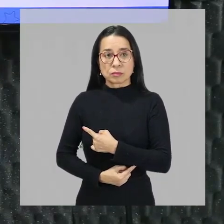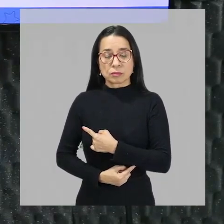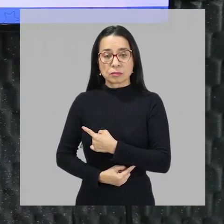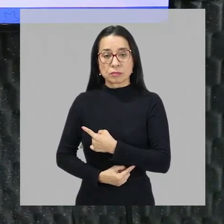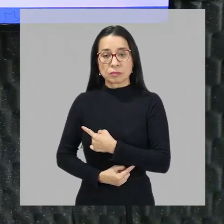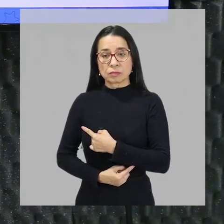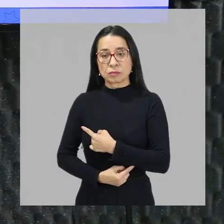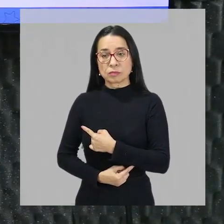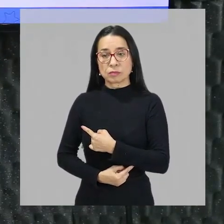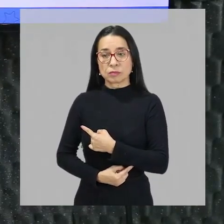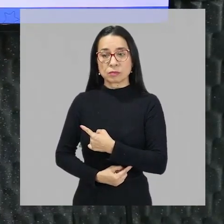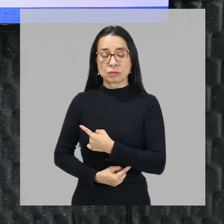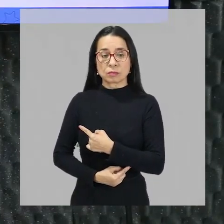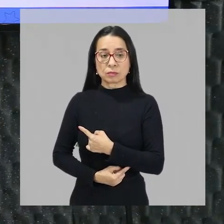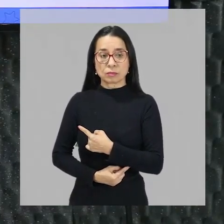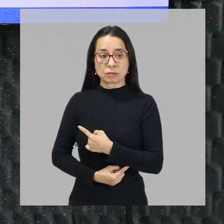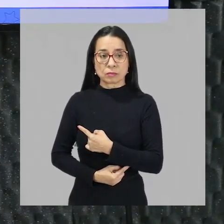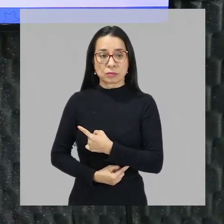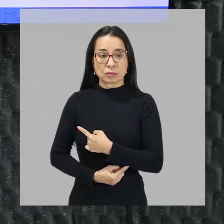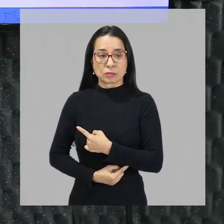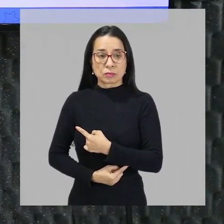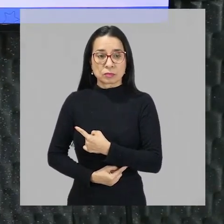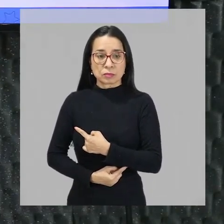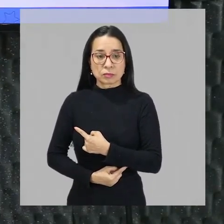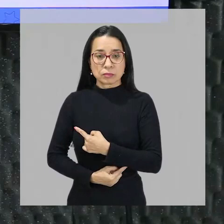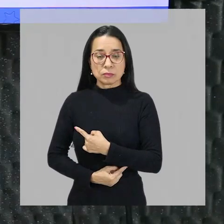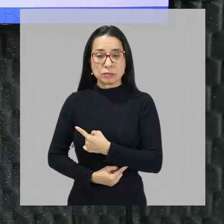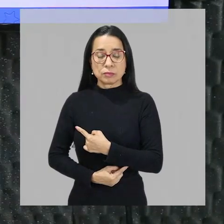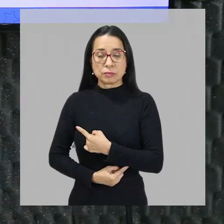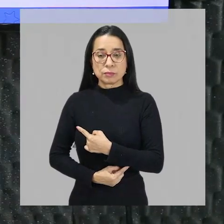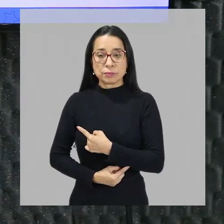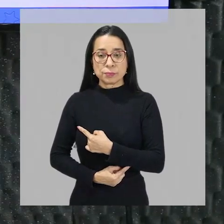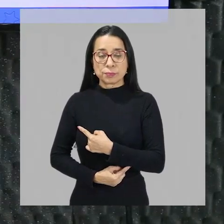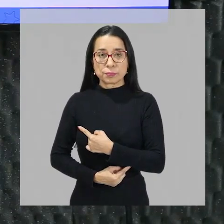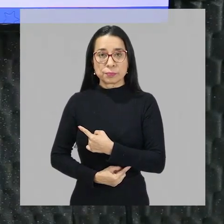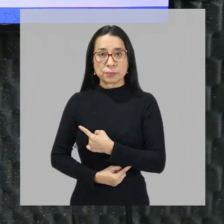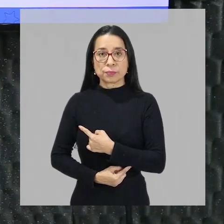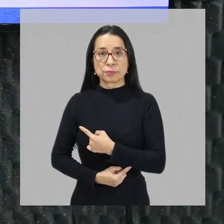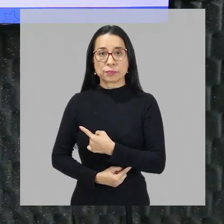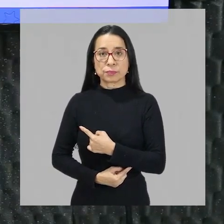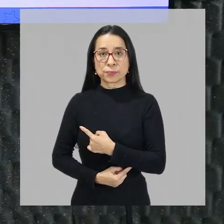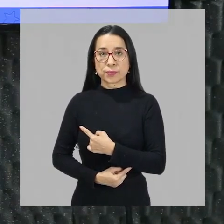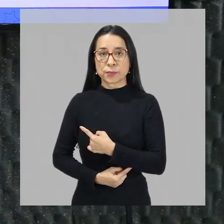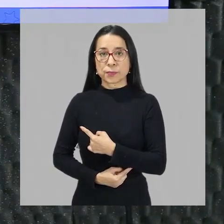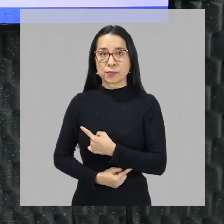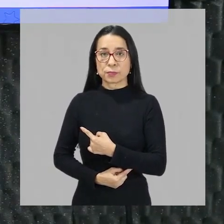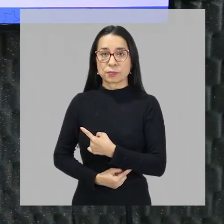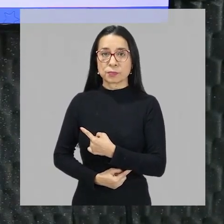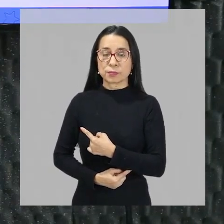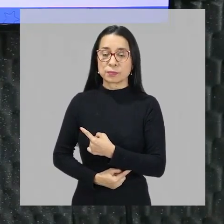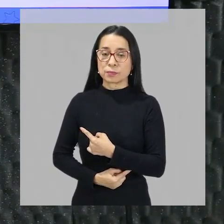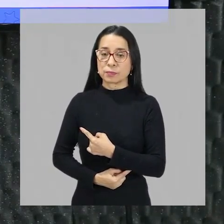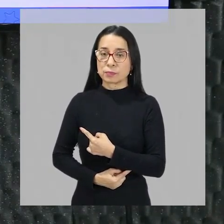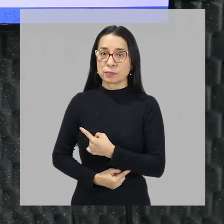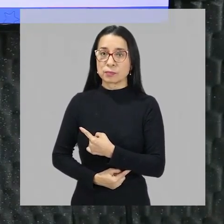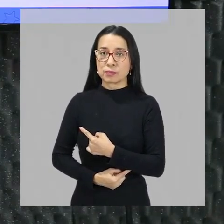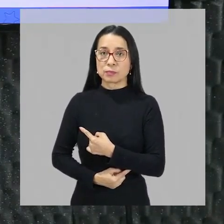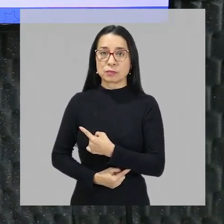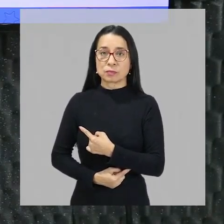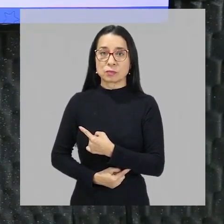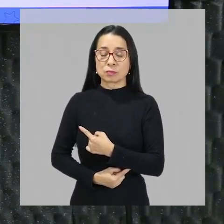sobre as terras que tradicionalmente ocupam, competindo ao governo federal, à